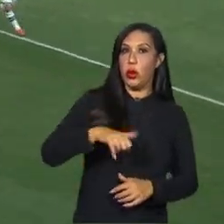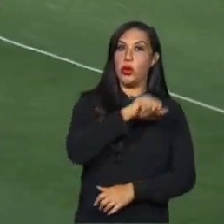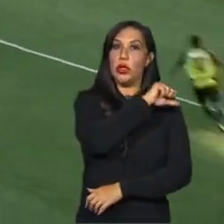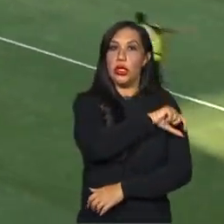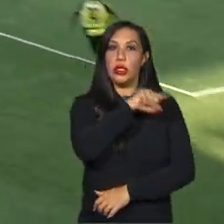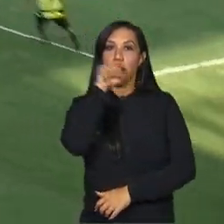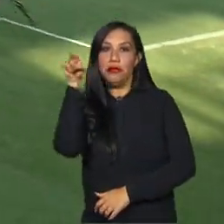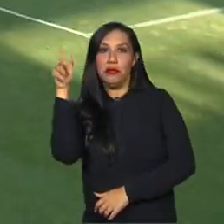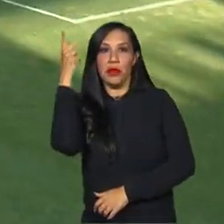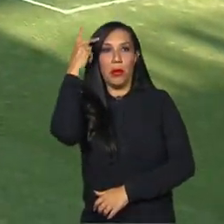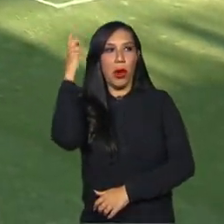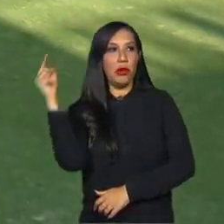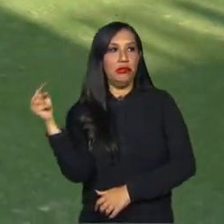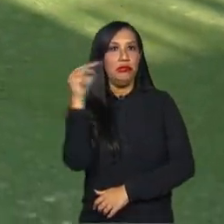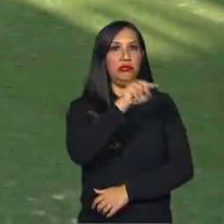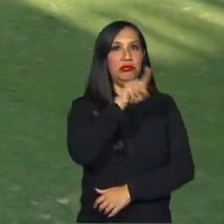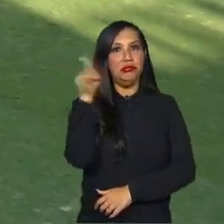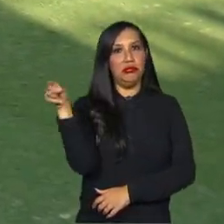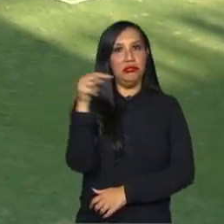Paulo.